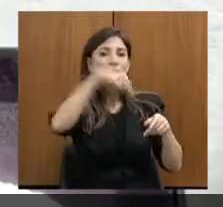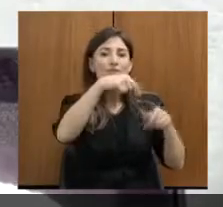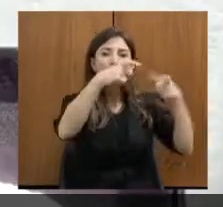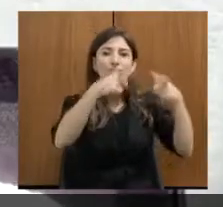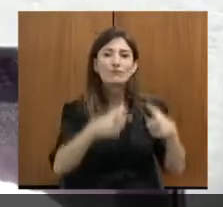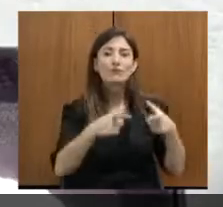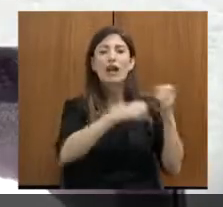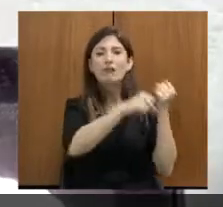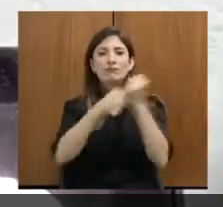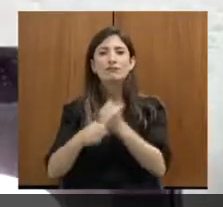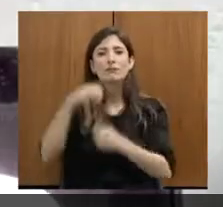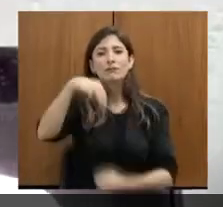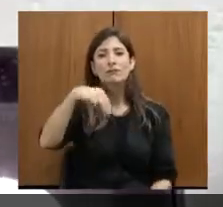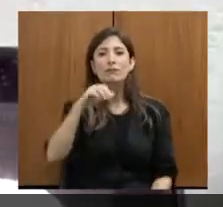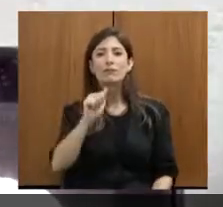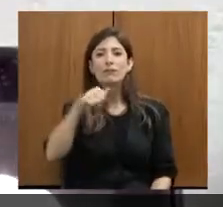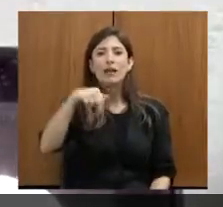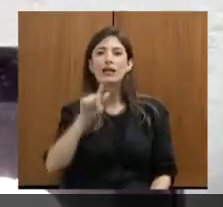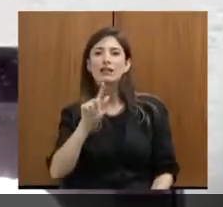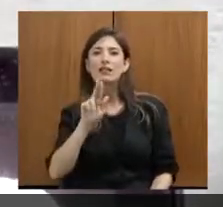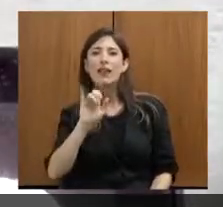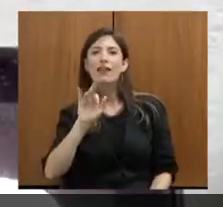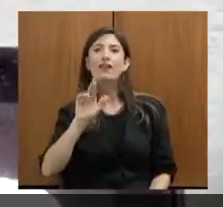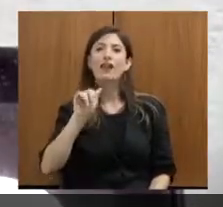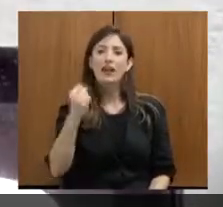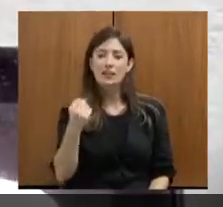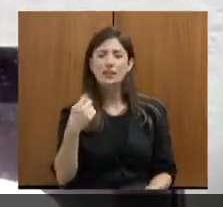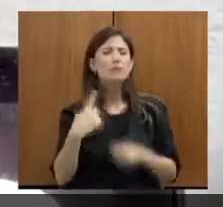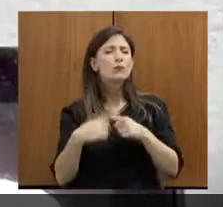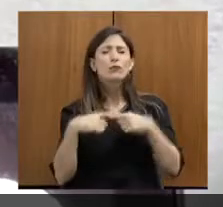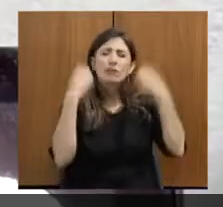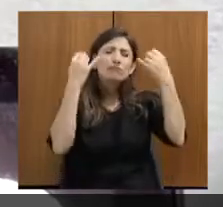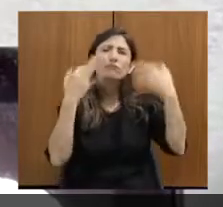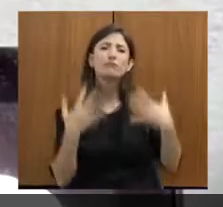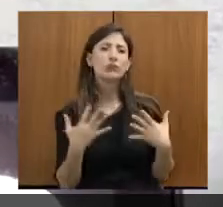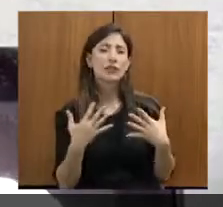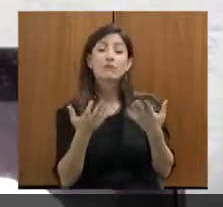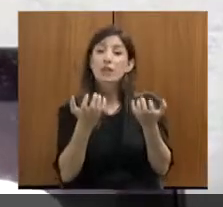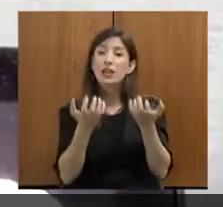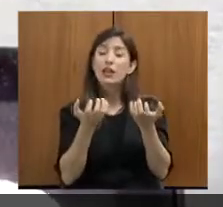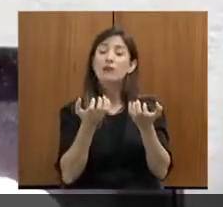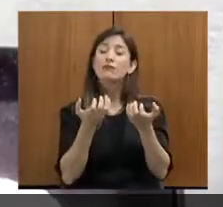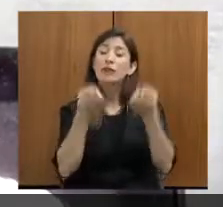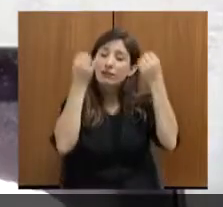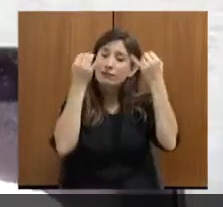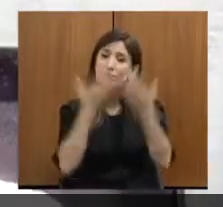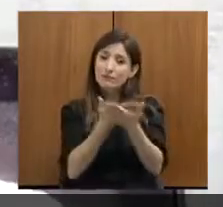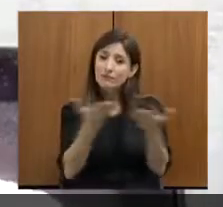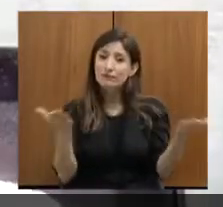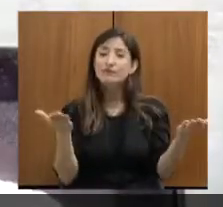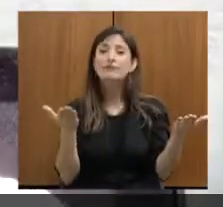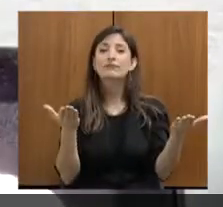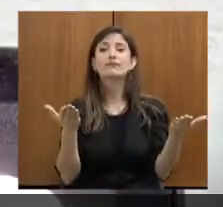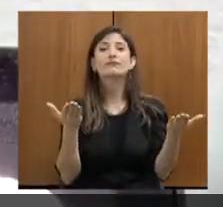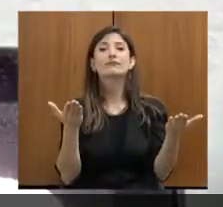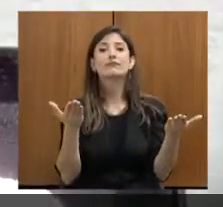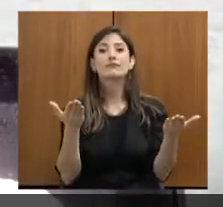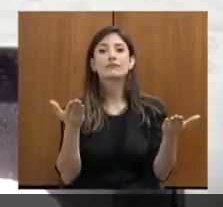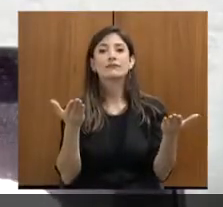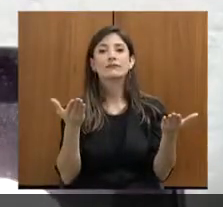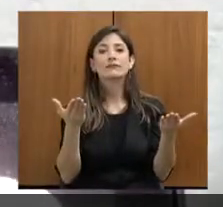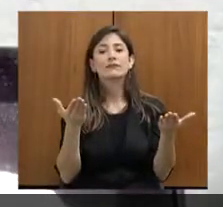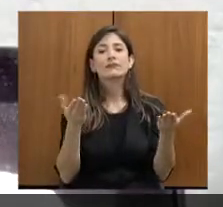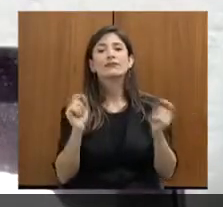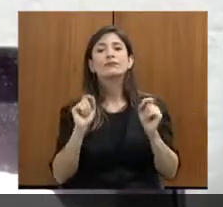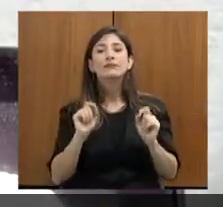território eu tô dizendo disso Tô trazendo isso para esse de baixo porque eu quero dizer para vocês encerrando a minha fala e